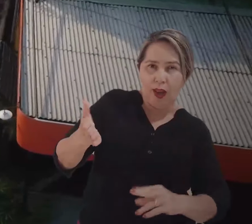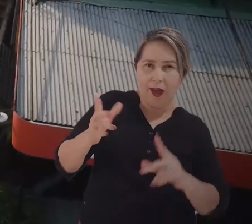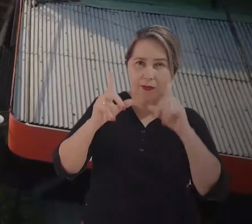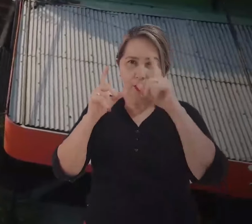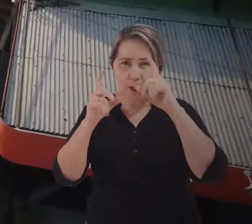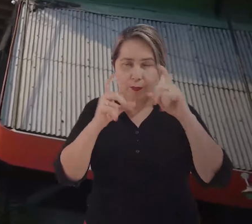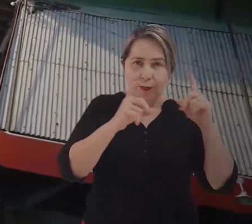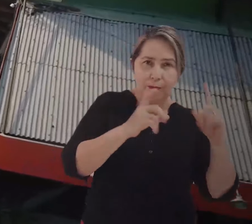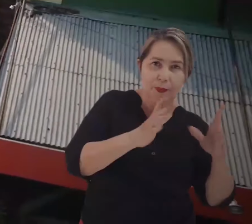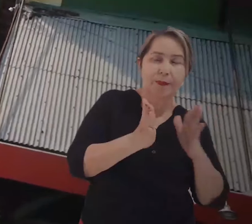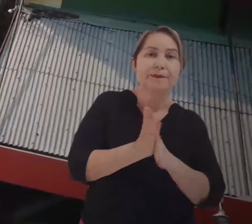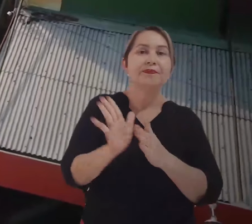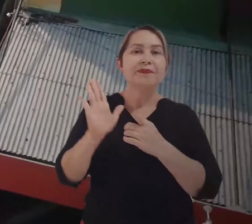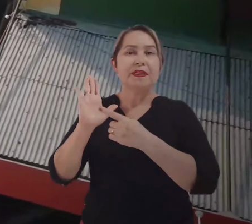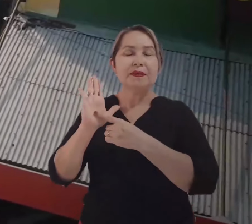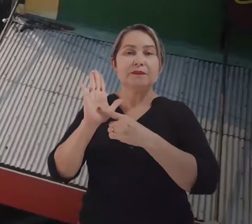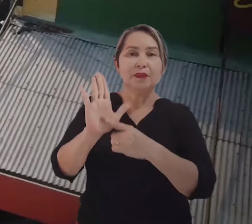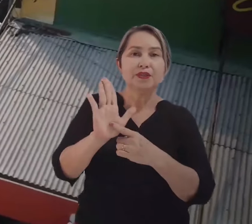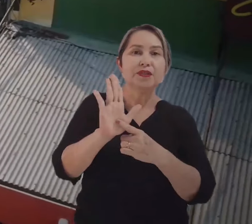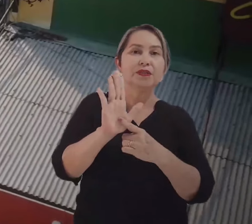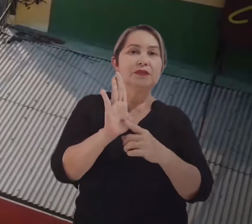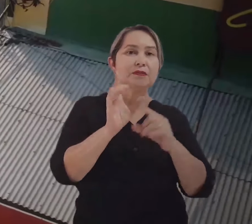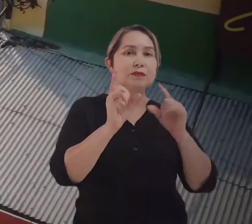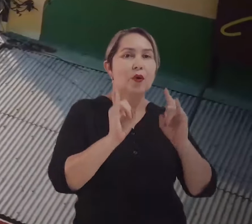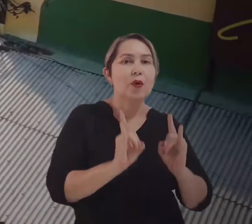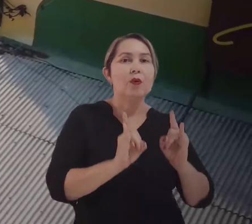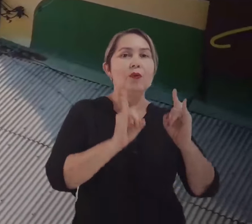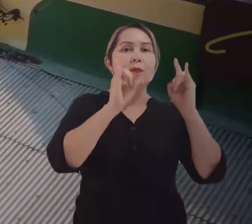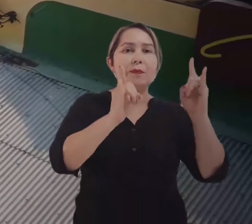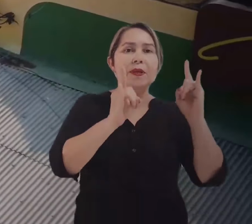condições físicas desses prédios.